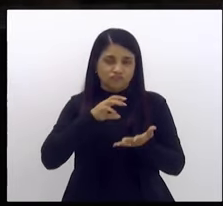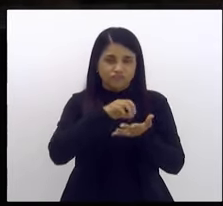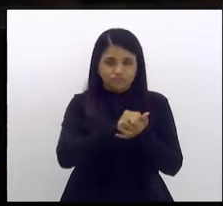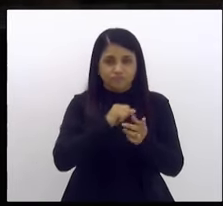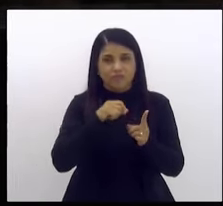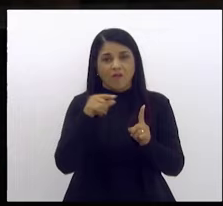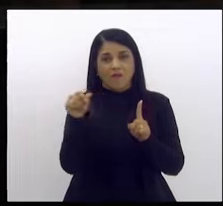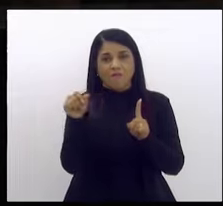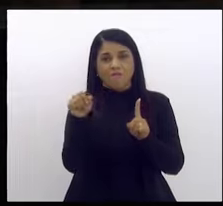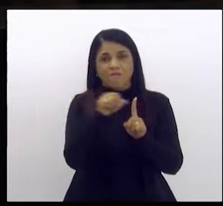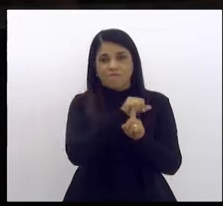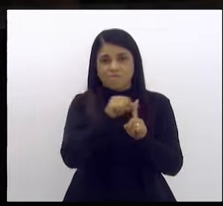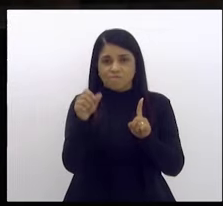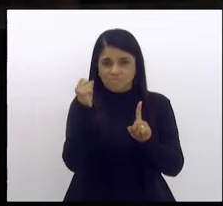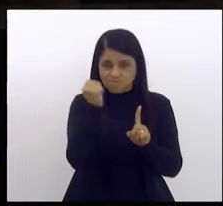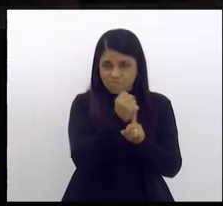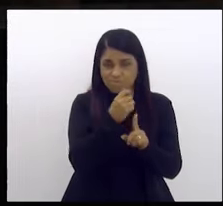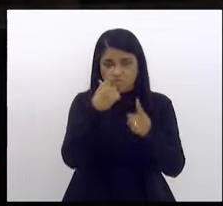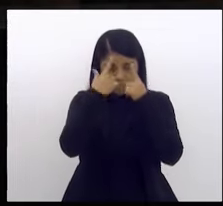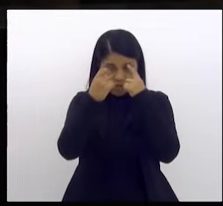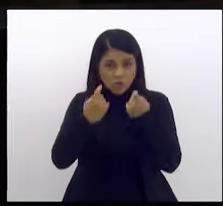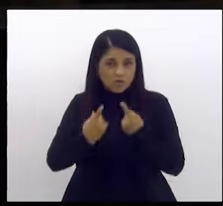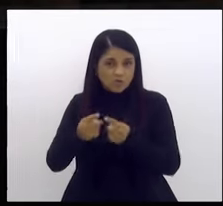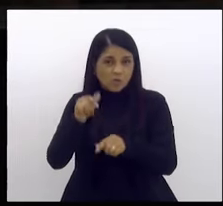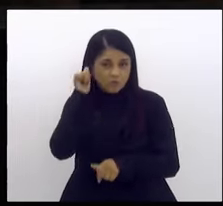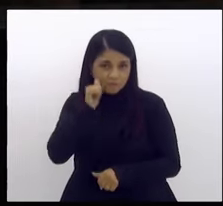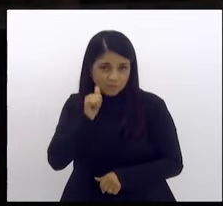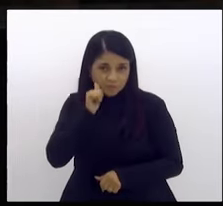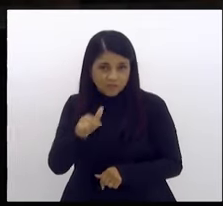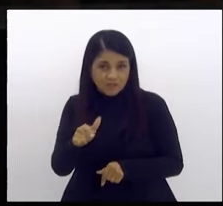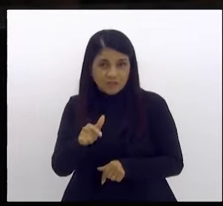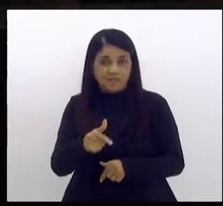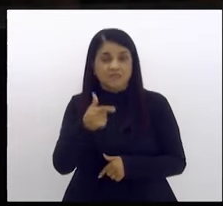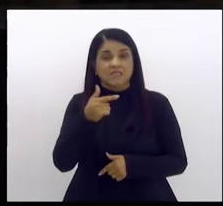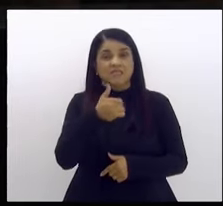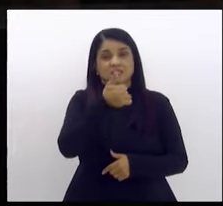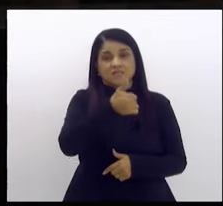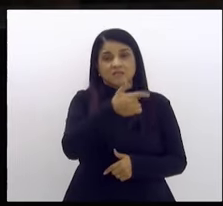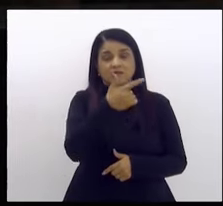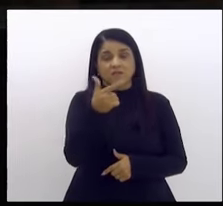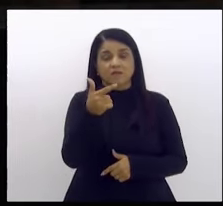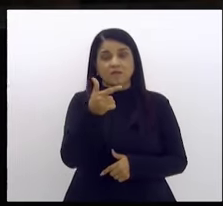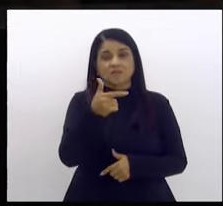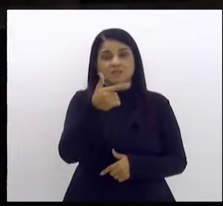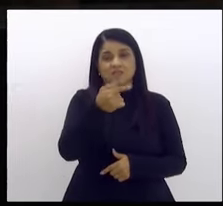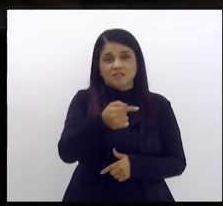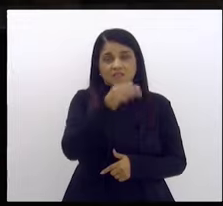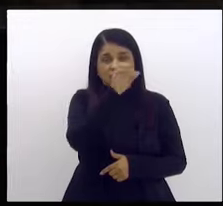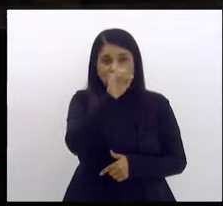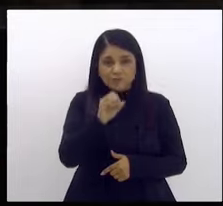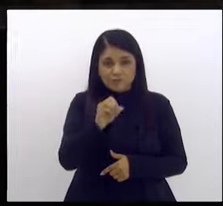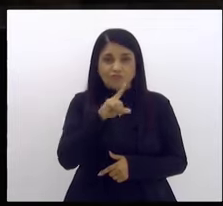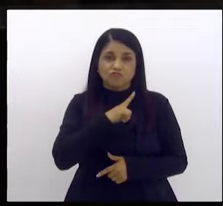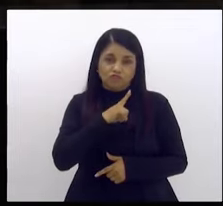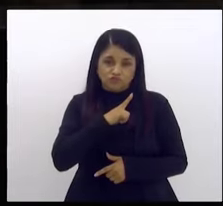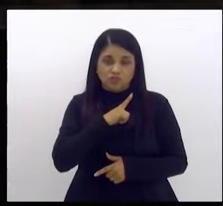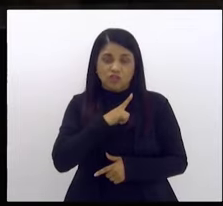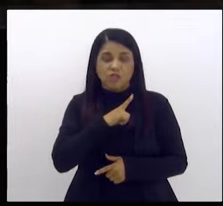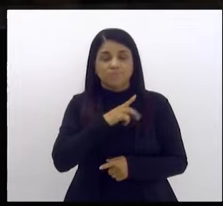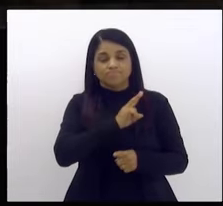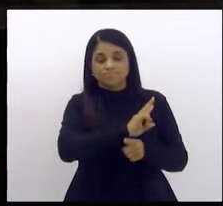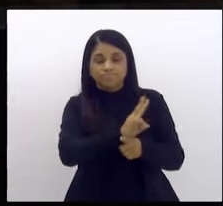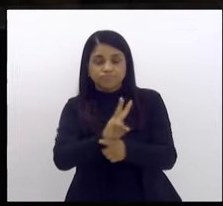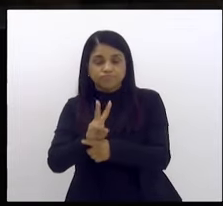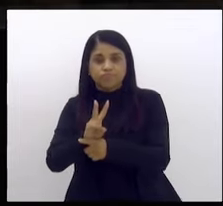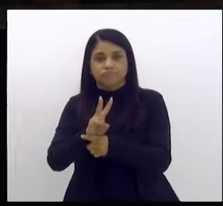de 58% das vítimas. Em contrapartida, apenas 17% que tinham medidas